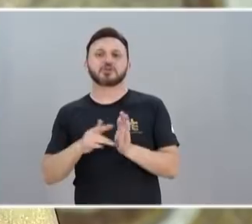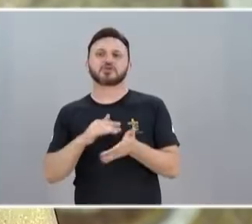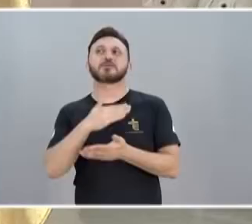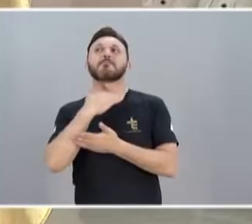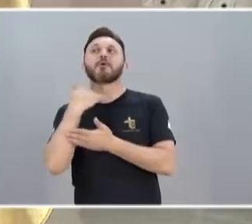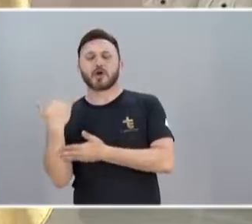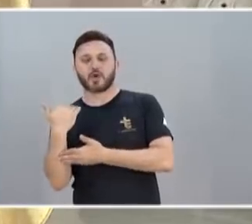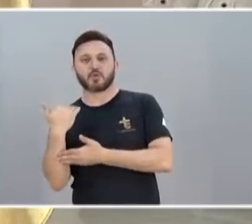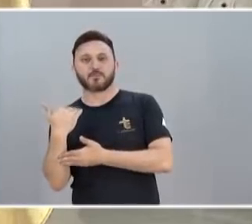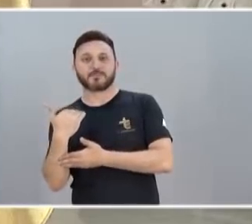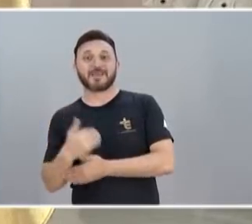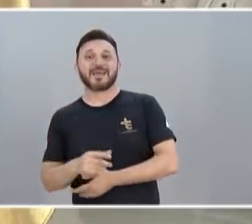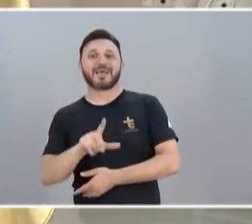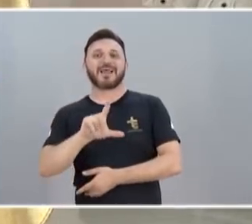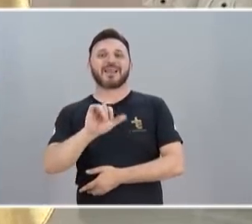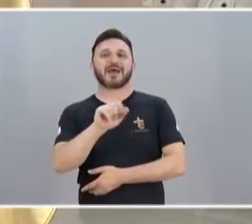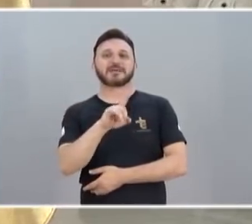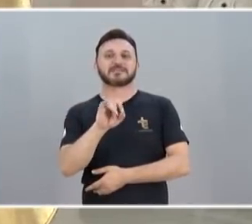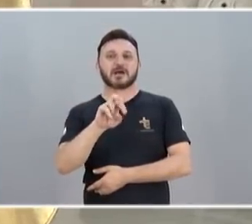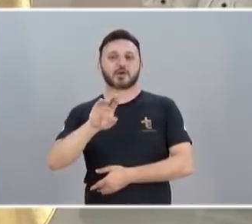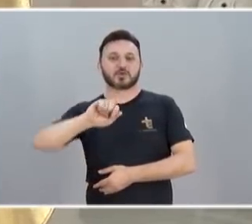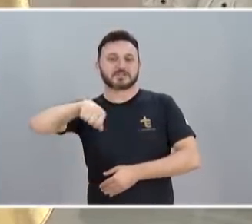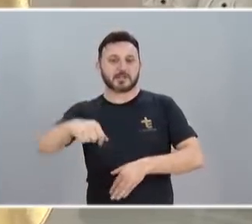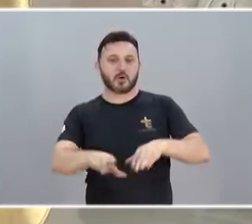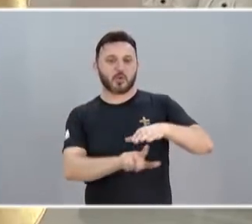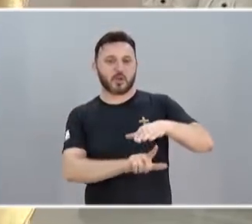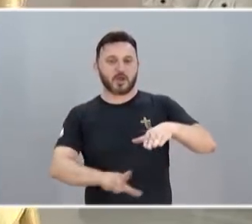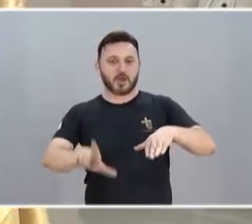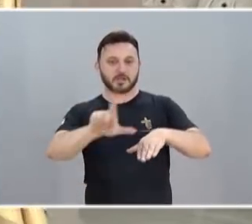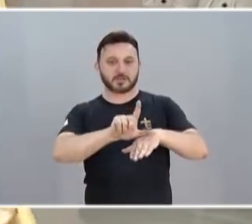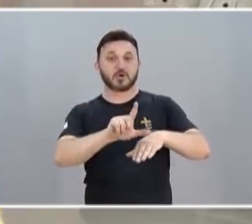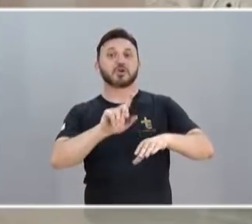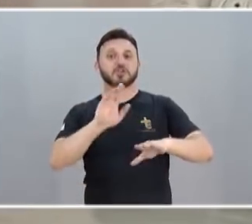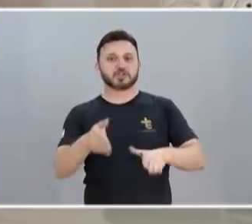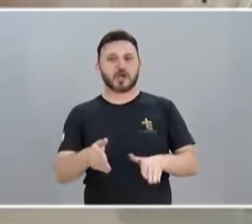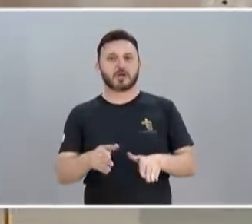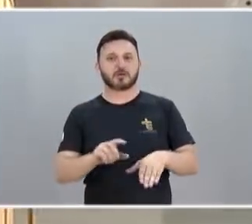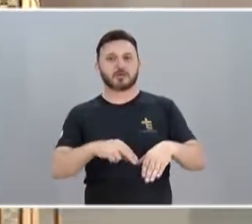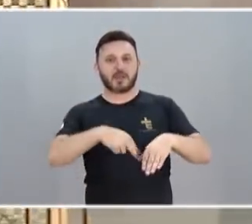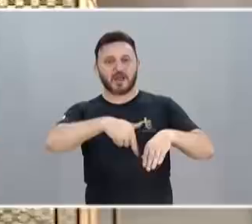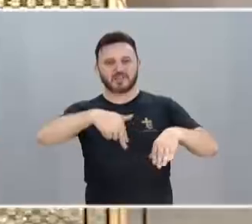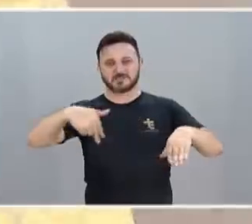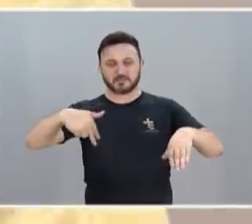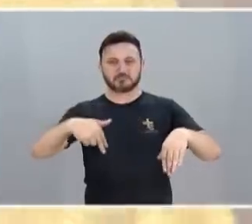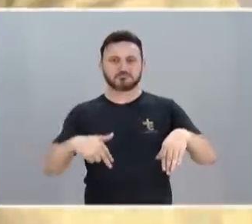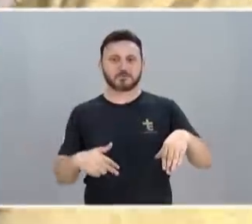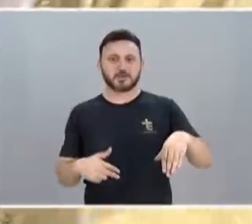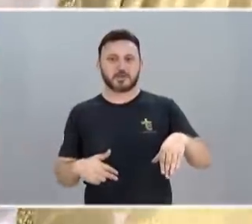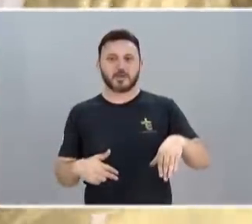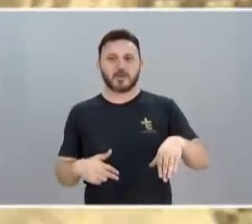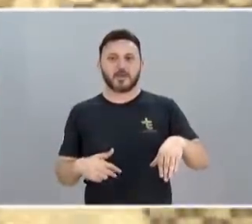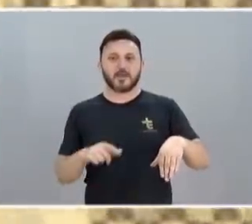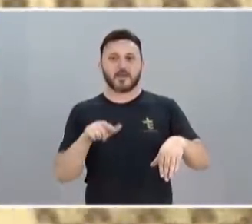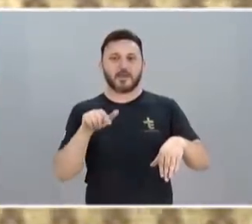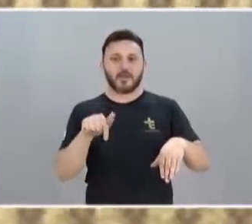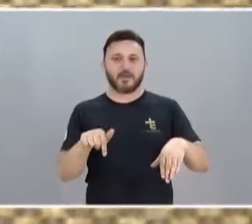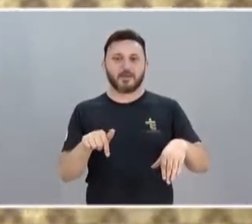Lázaro, muito bem. Lázaro foi reanimado. Mas Lázaro, depois de reanimado, passava na